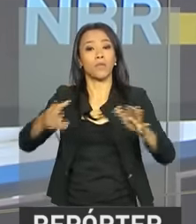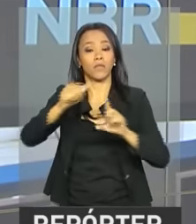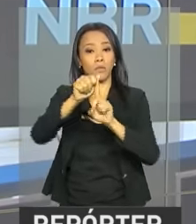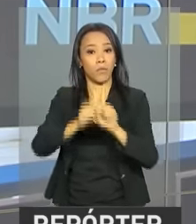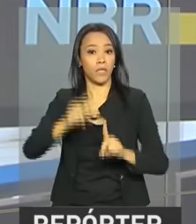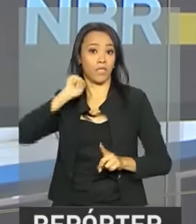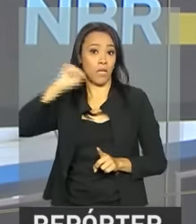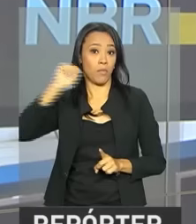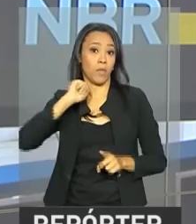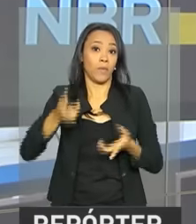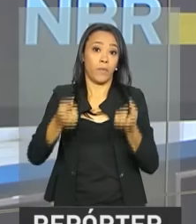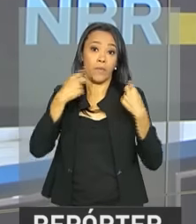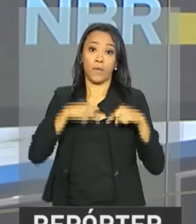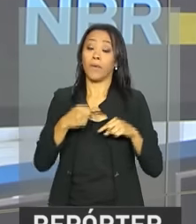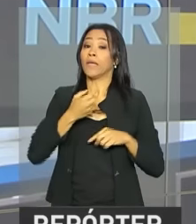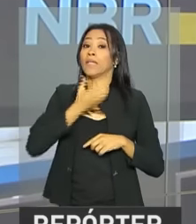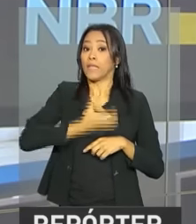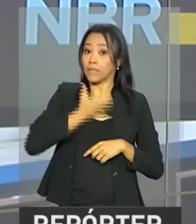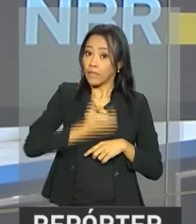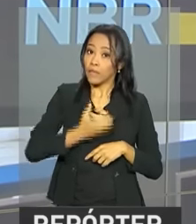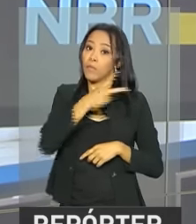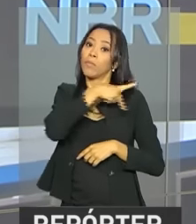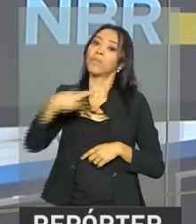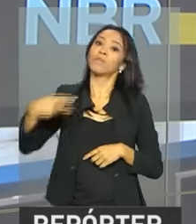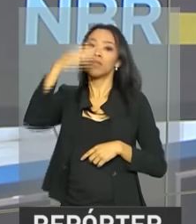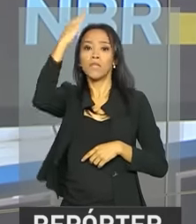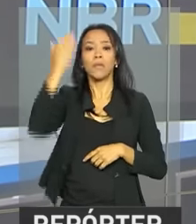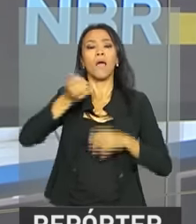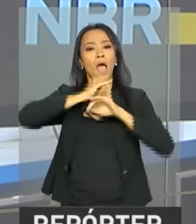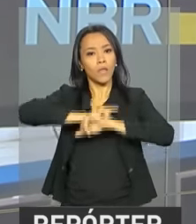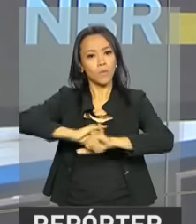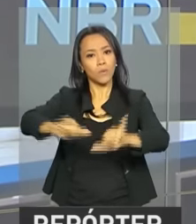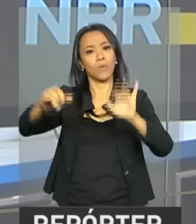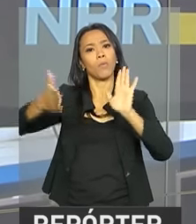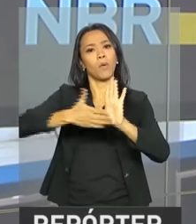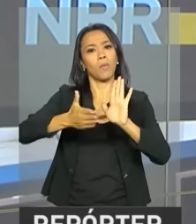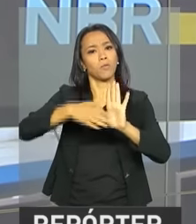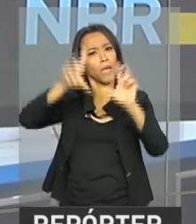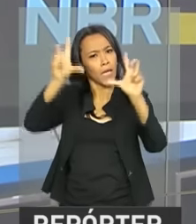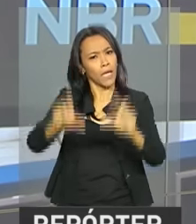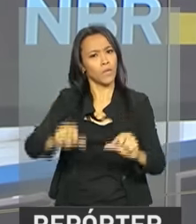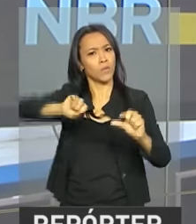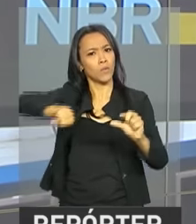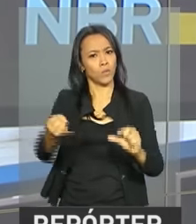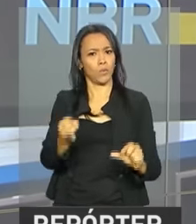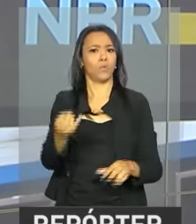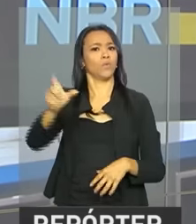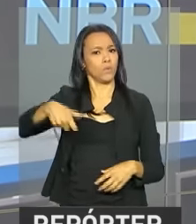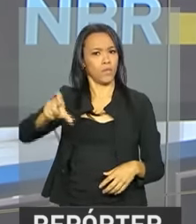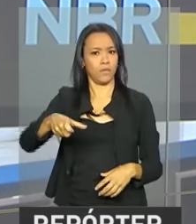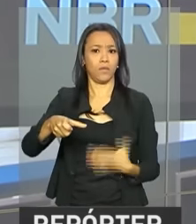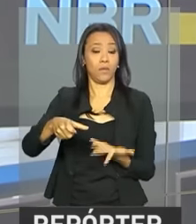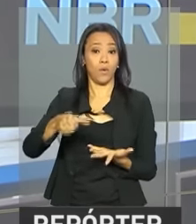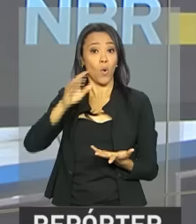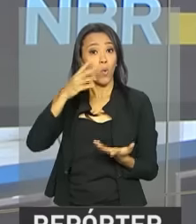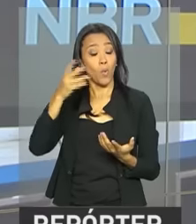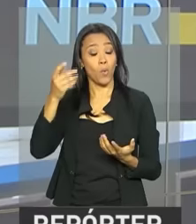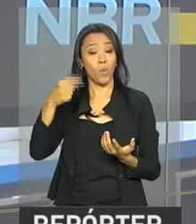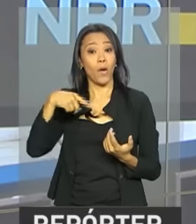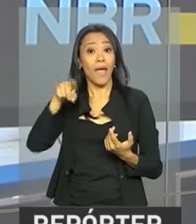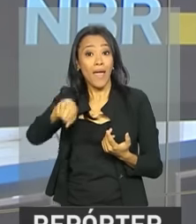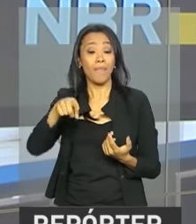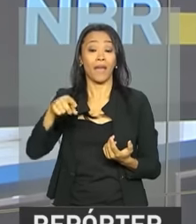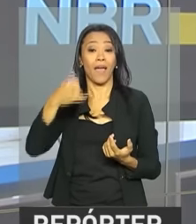dezembro o presidente temer anunciou medidas para reduzir os juros do cartão a intenção é evitar o